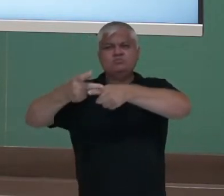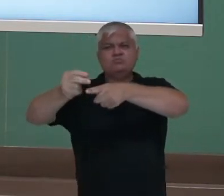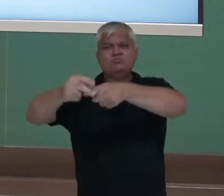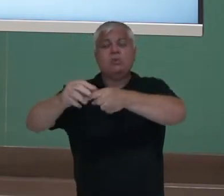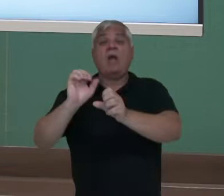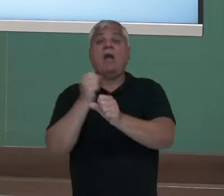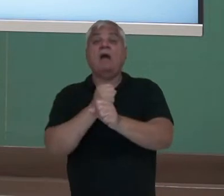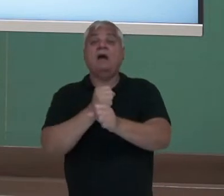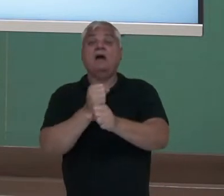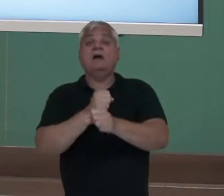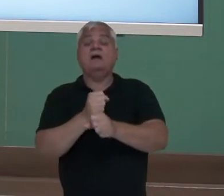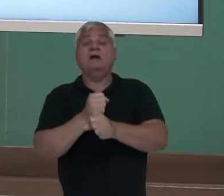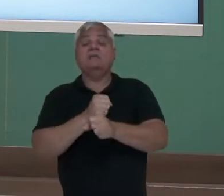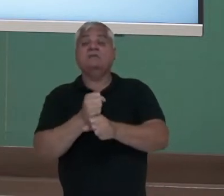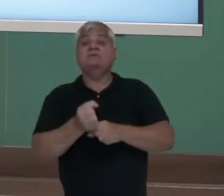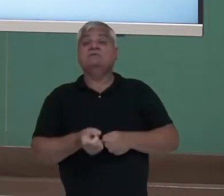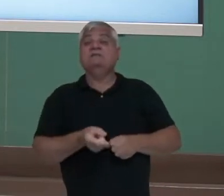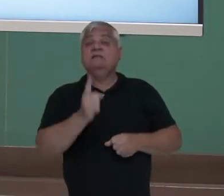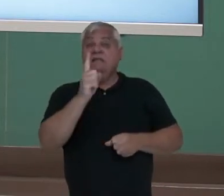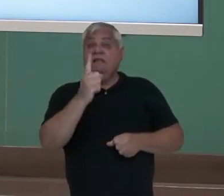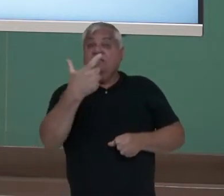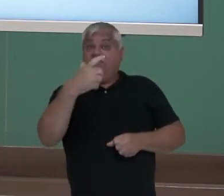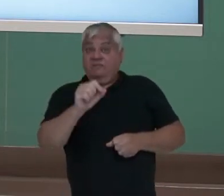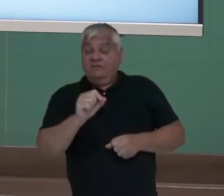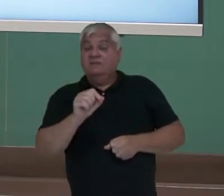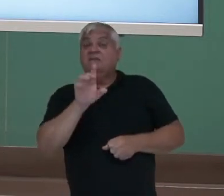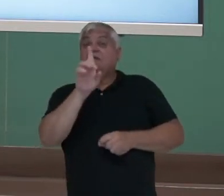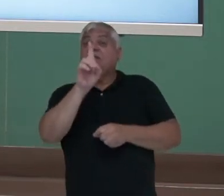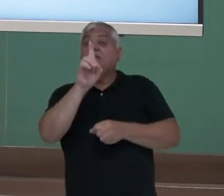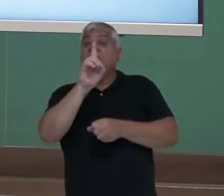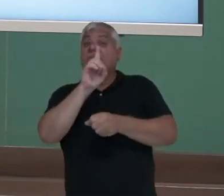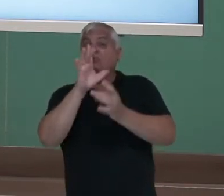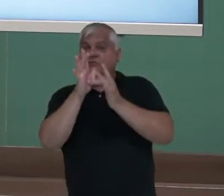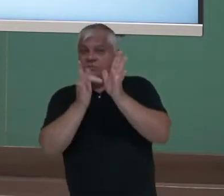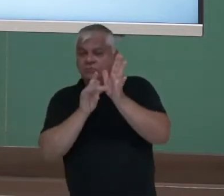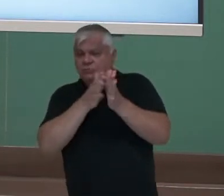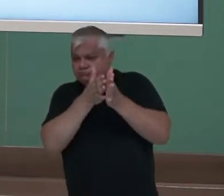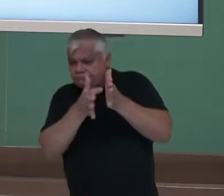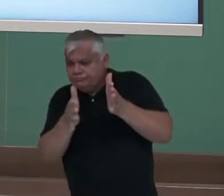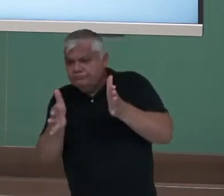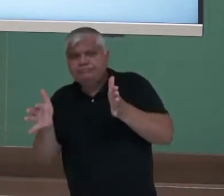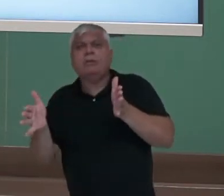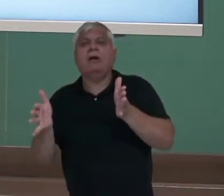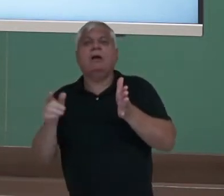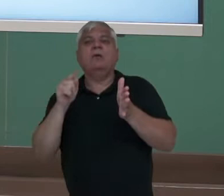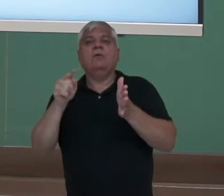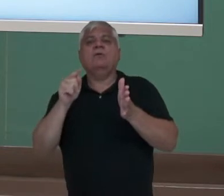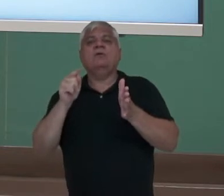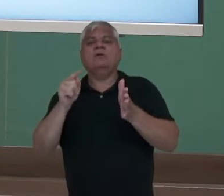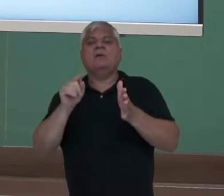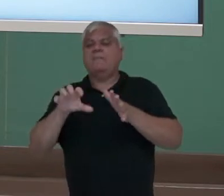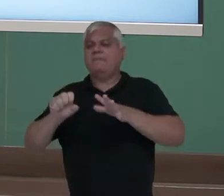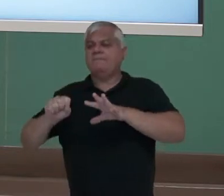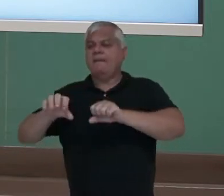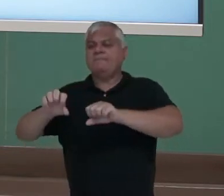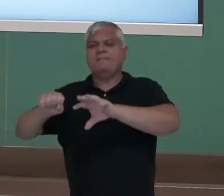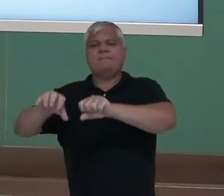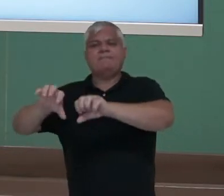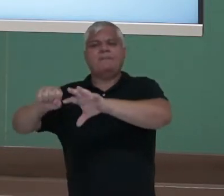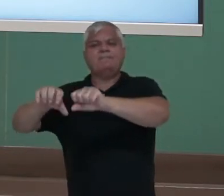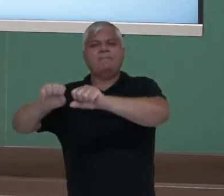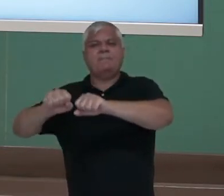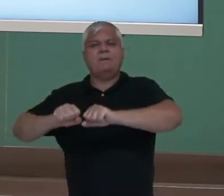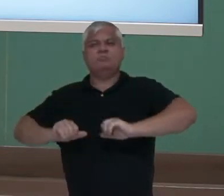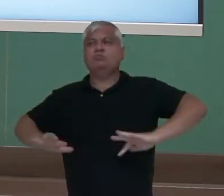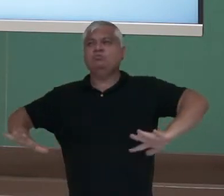ou seja, 120 depois de Cristo, né, o Império Romano vai atingir a sua máxima